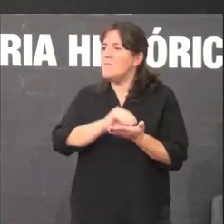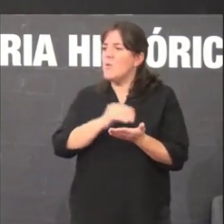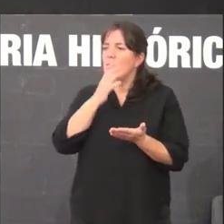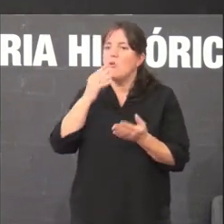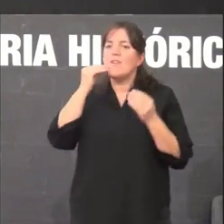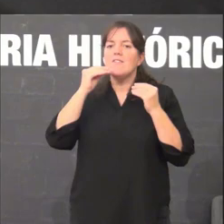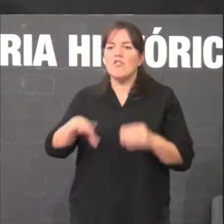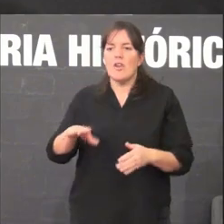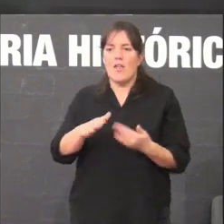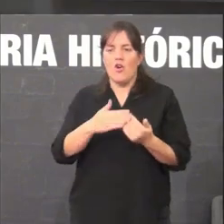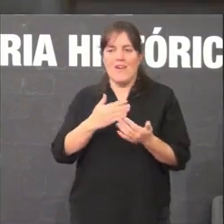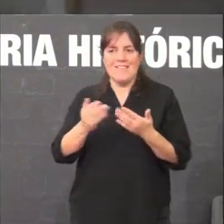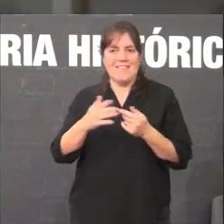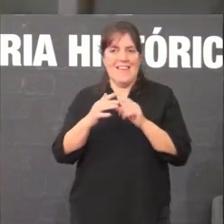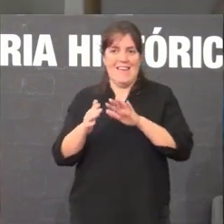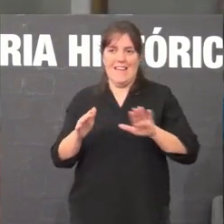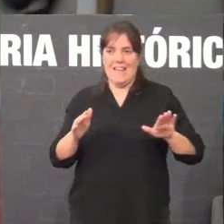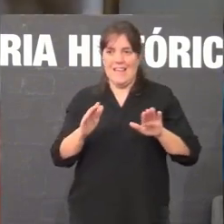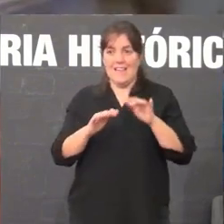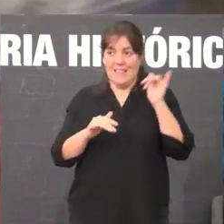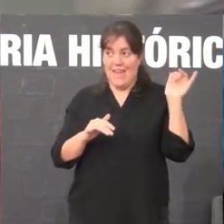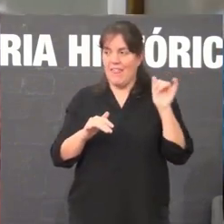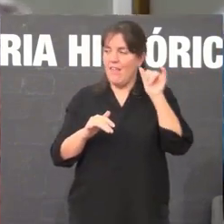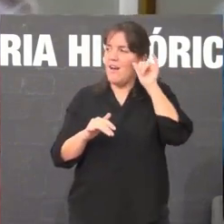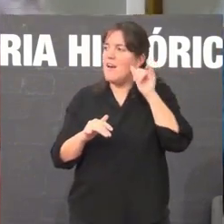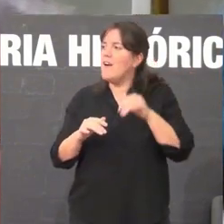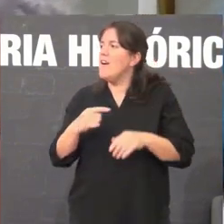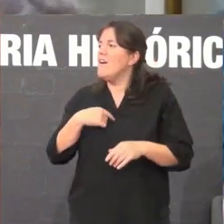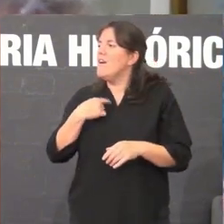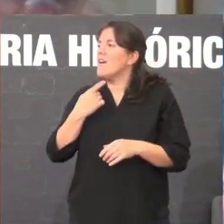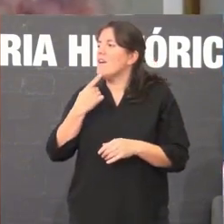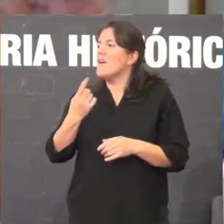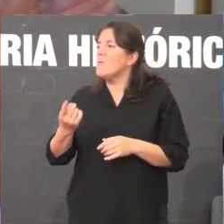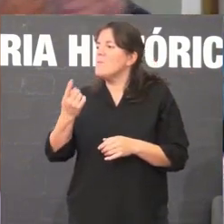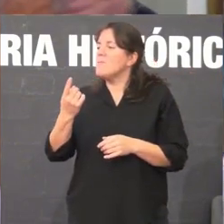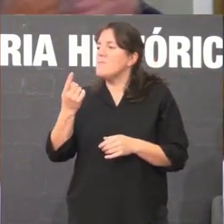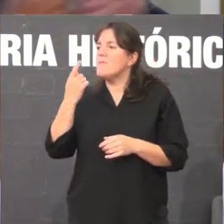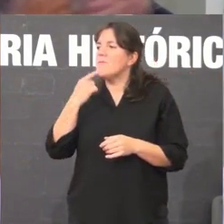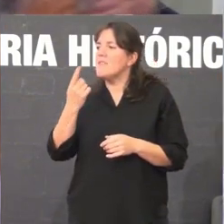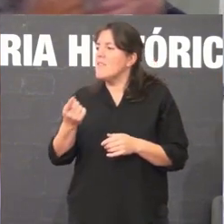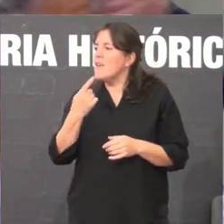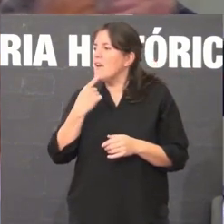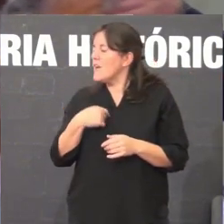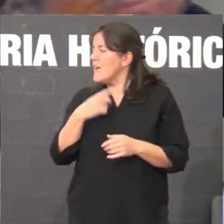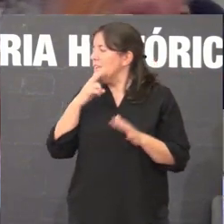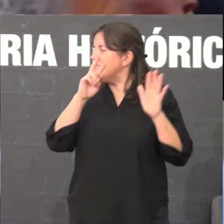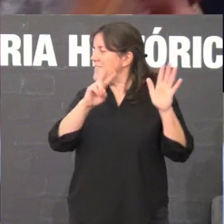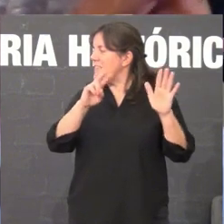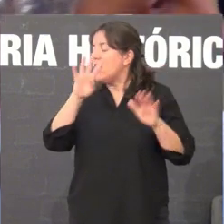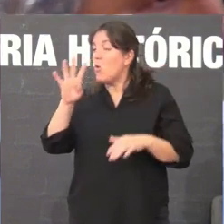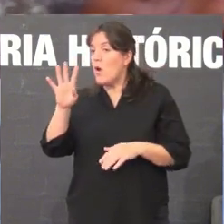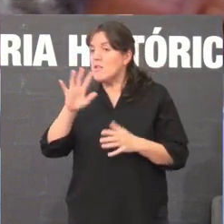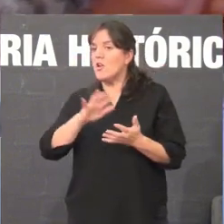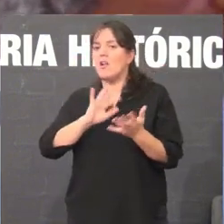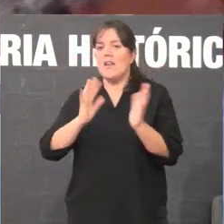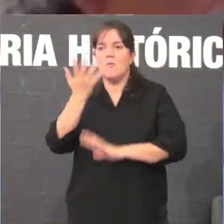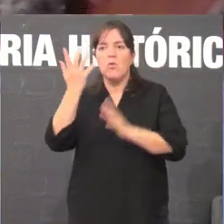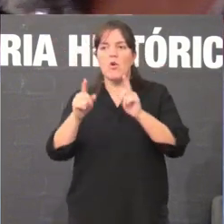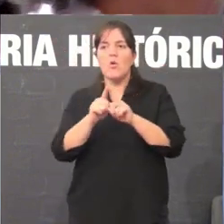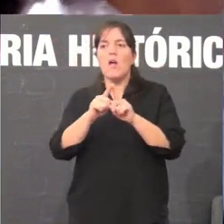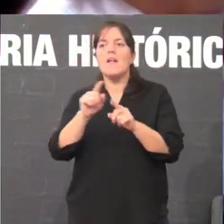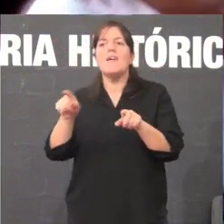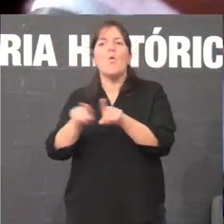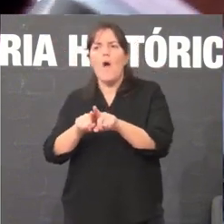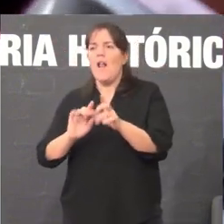de esquerda, que veem o 25 de abril de 1974 como uma revolução.